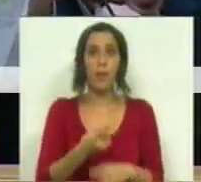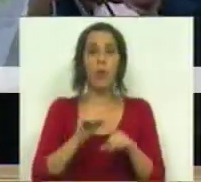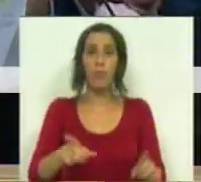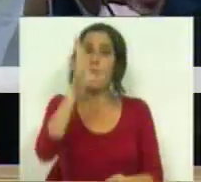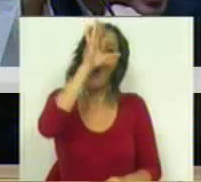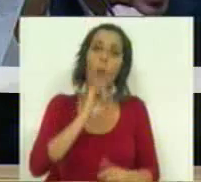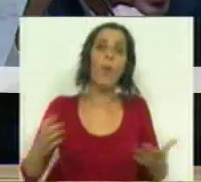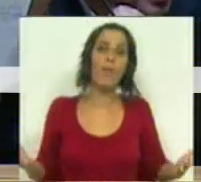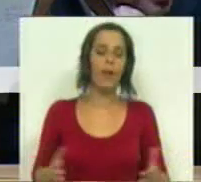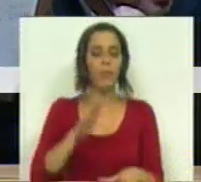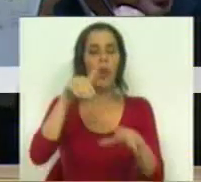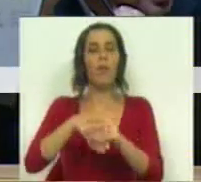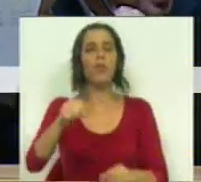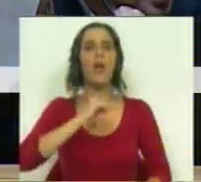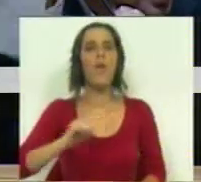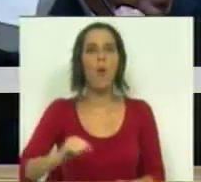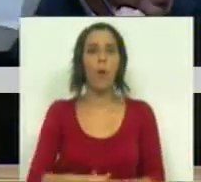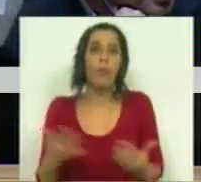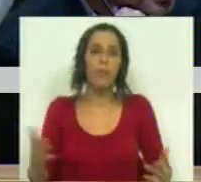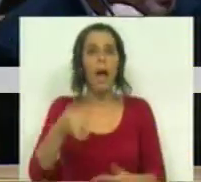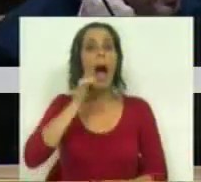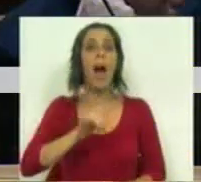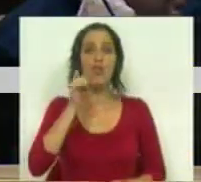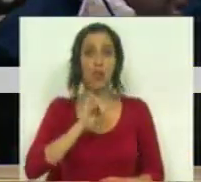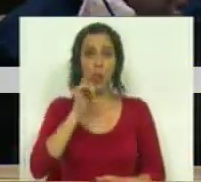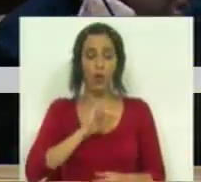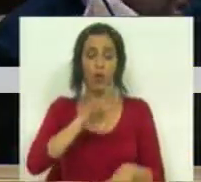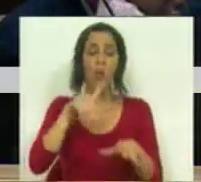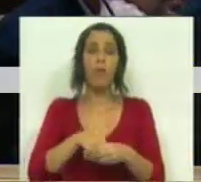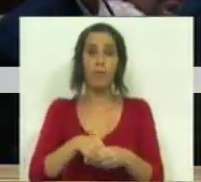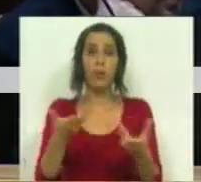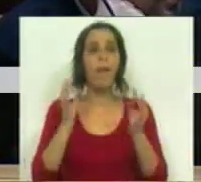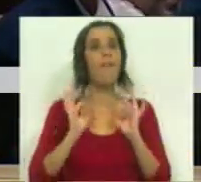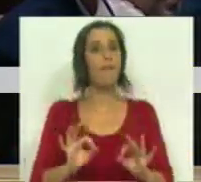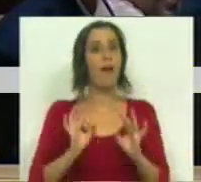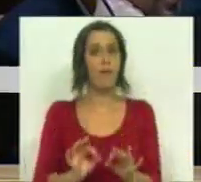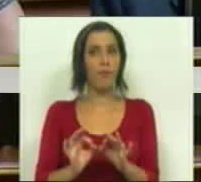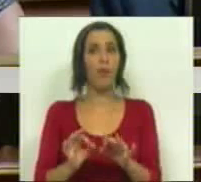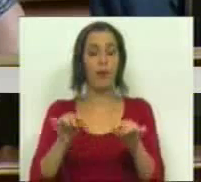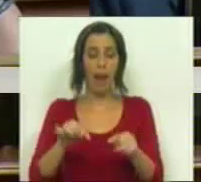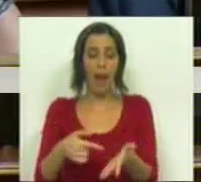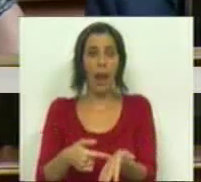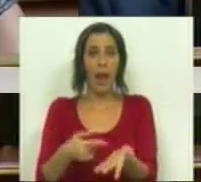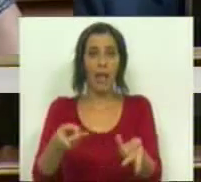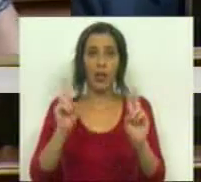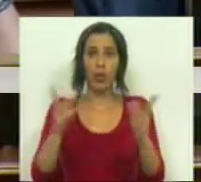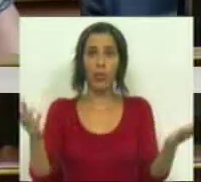são governo, votaram contra. Nos Açores, votaram a favor.